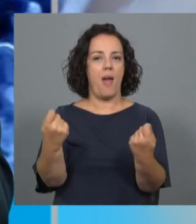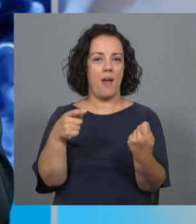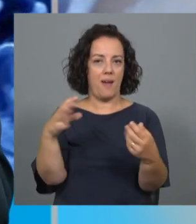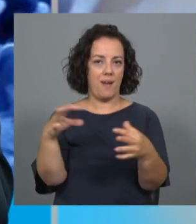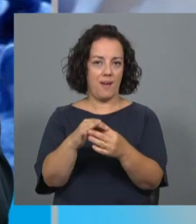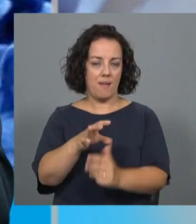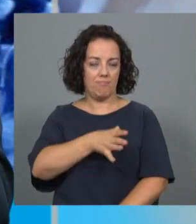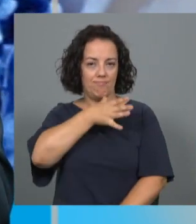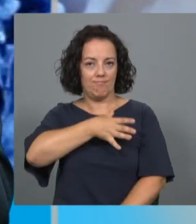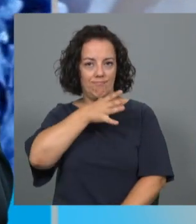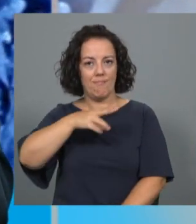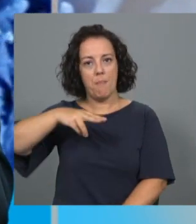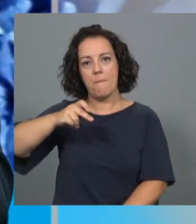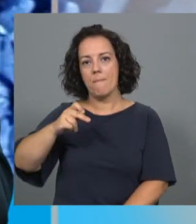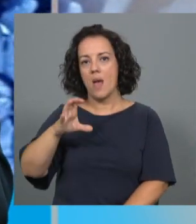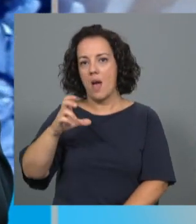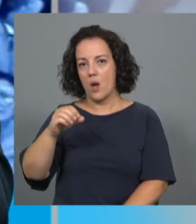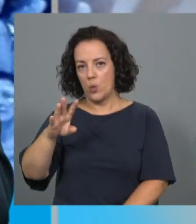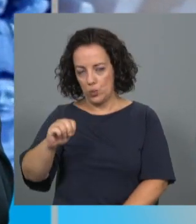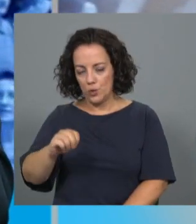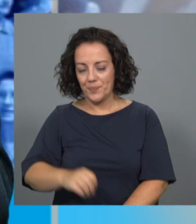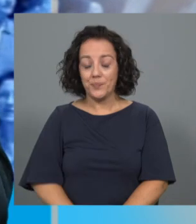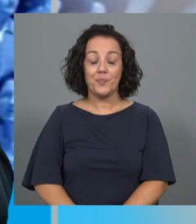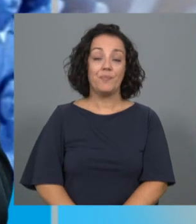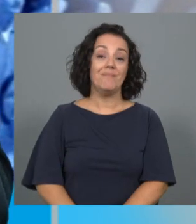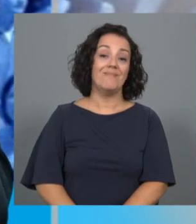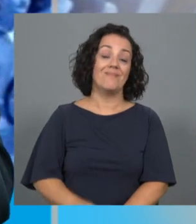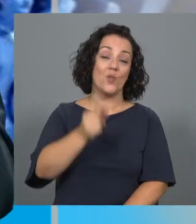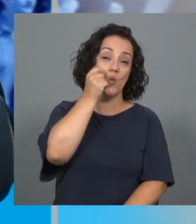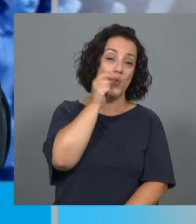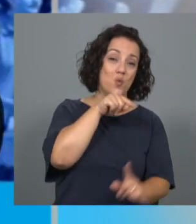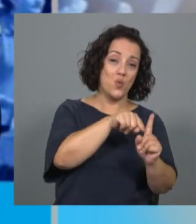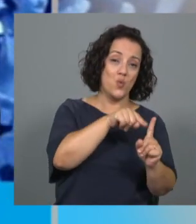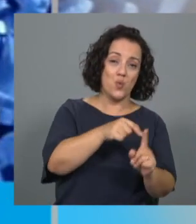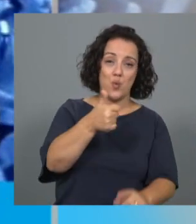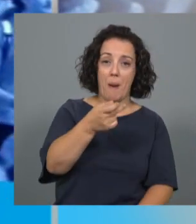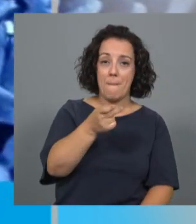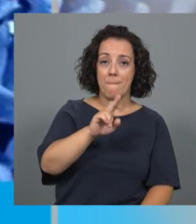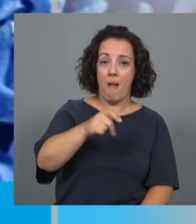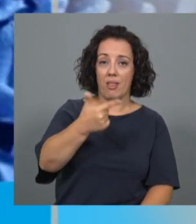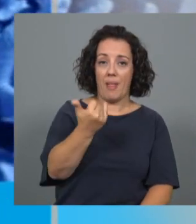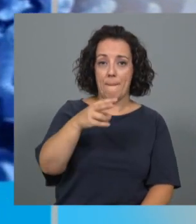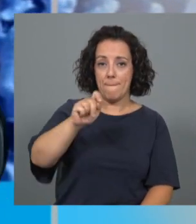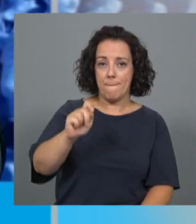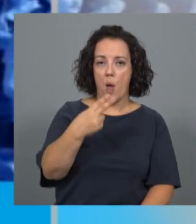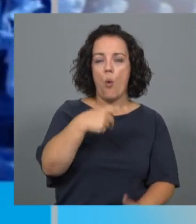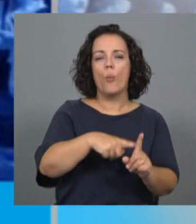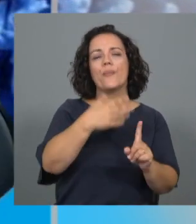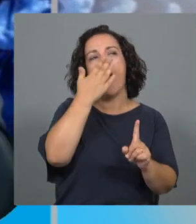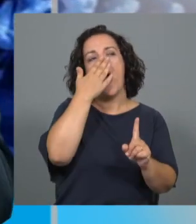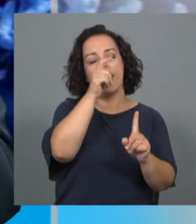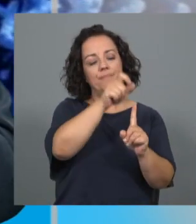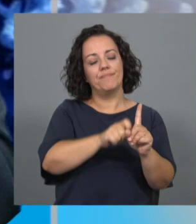Marcos. Podemos dizer que Bartimeu é um símbolo de todos os marginalizados, porque ele